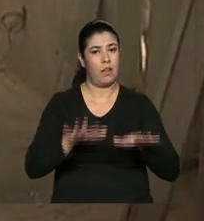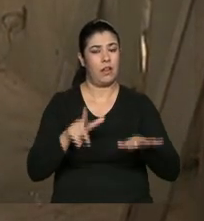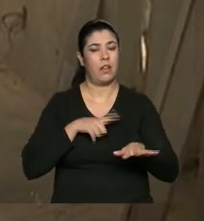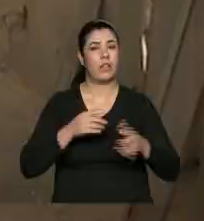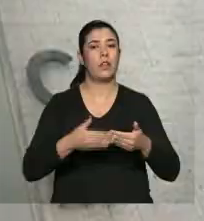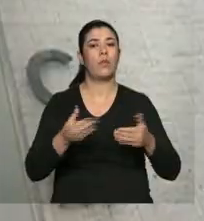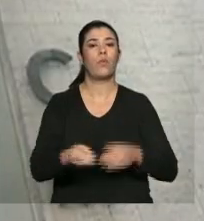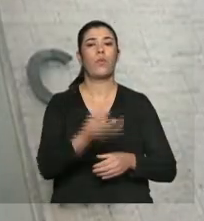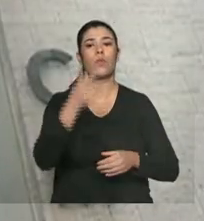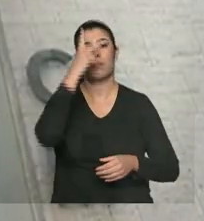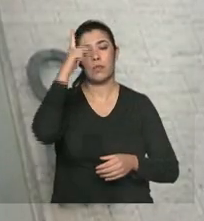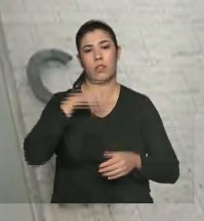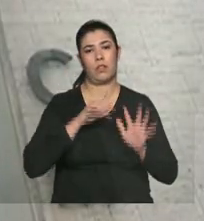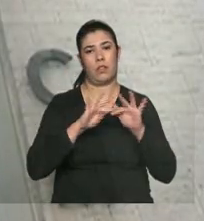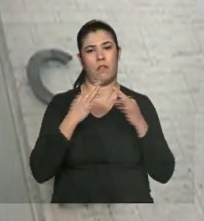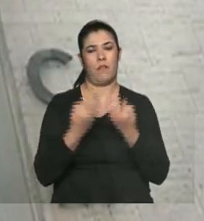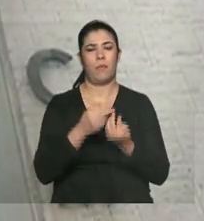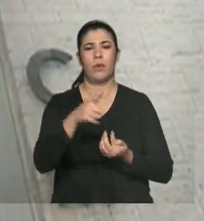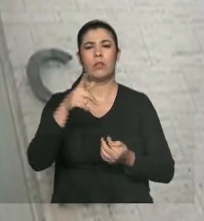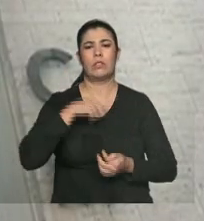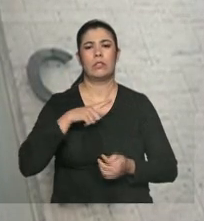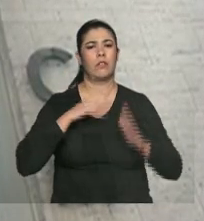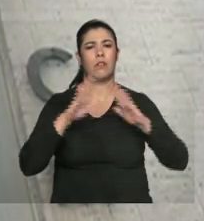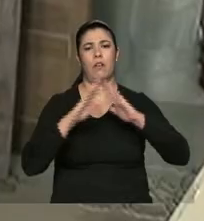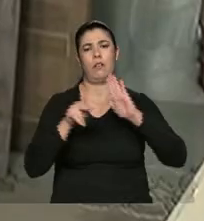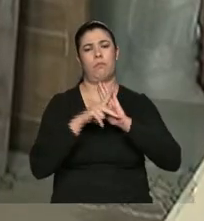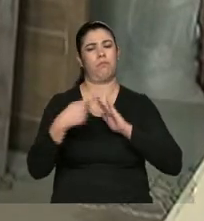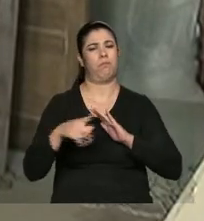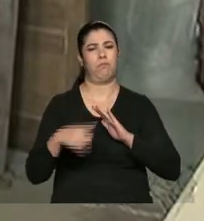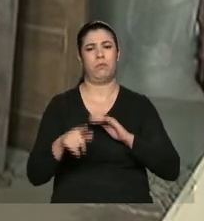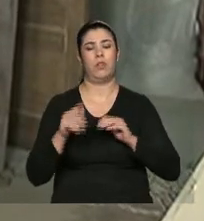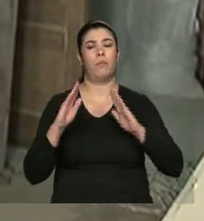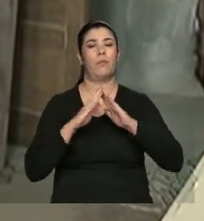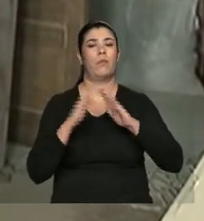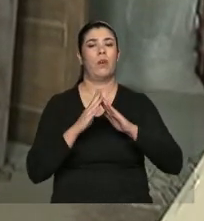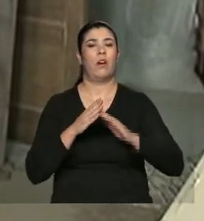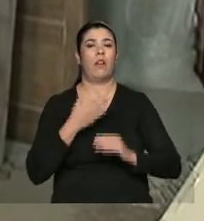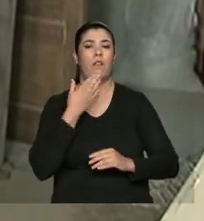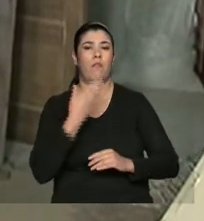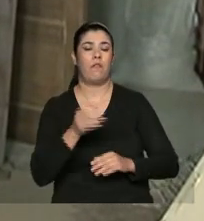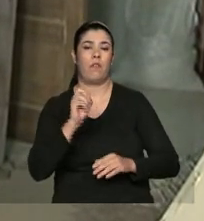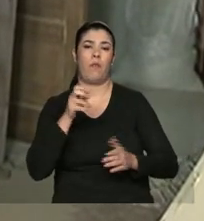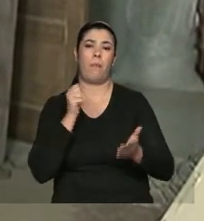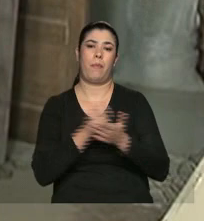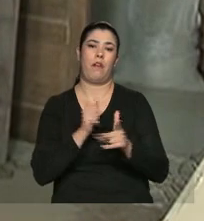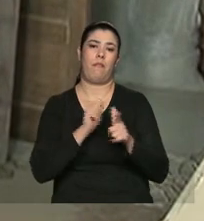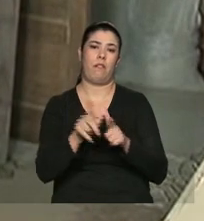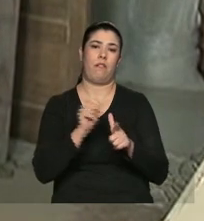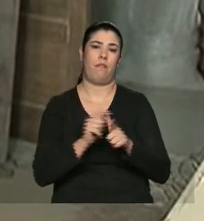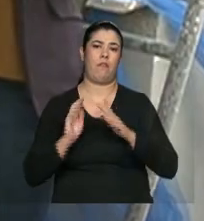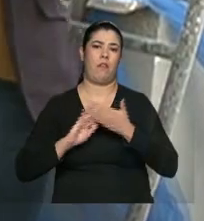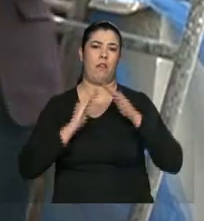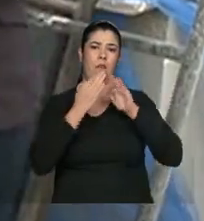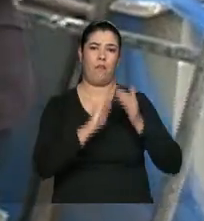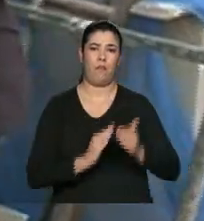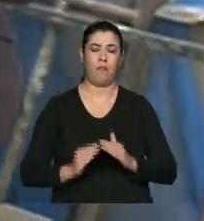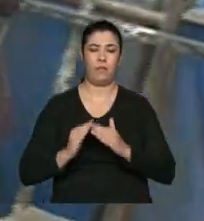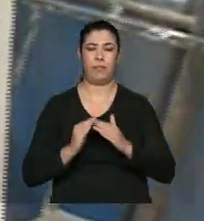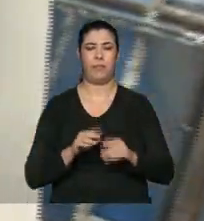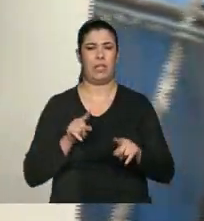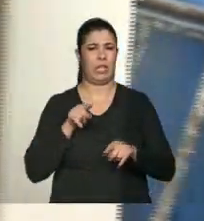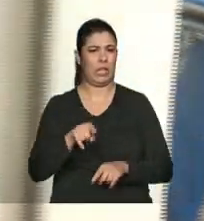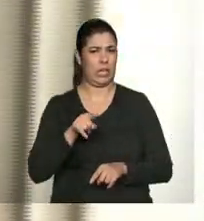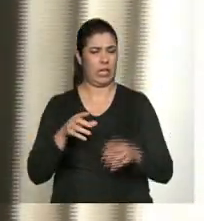da família. A maioria nunca teve casa própria, morava de favor ou pagava aluguel em favelas. Mas esse não